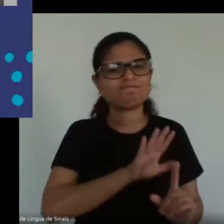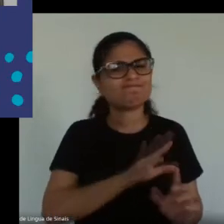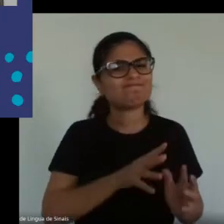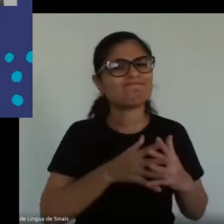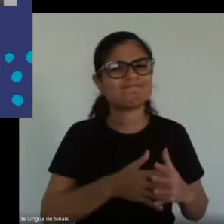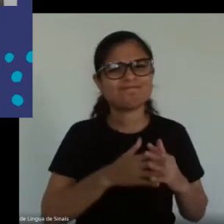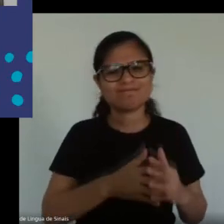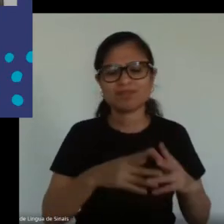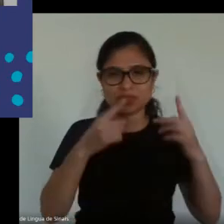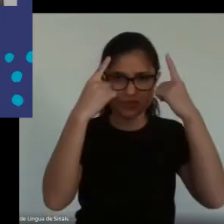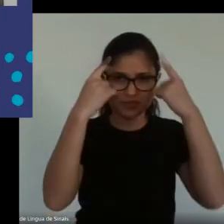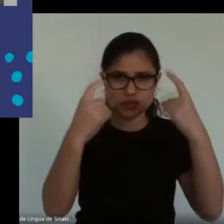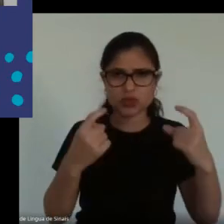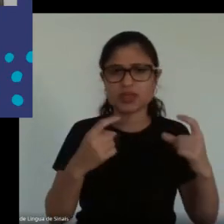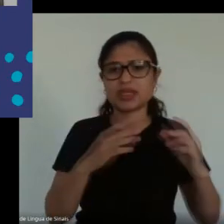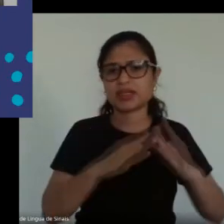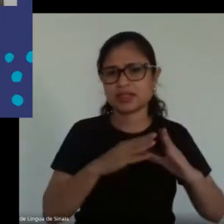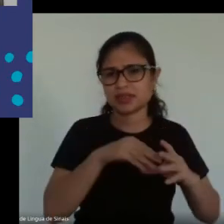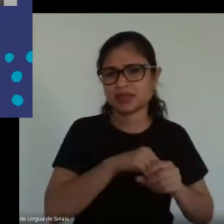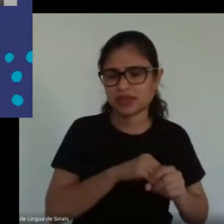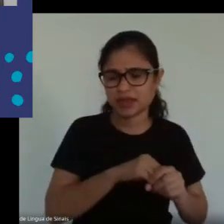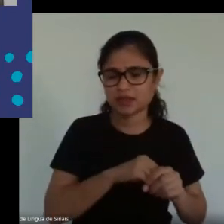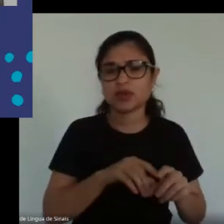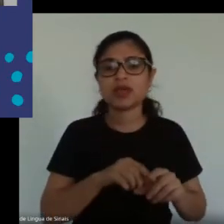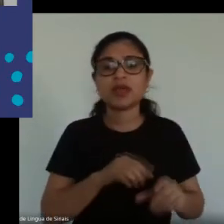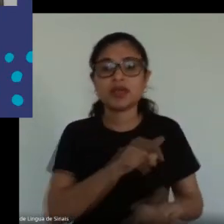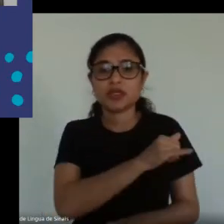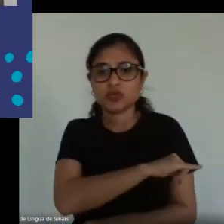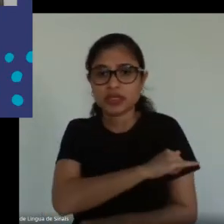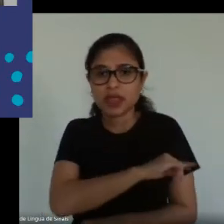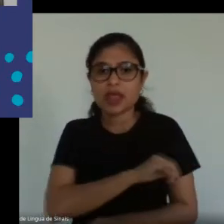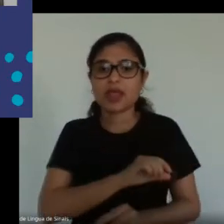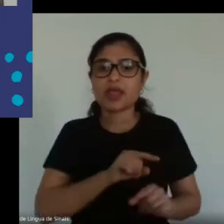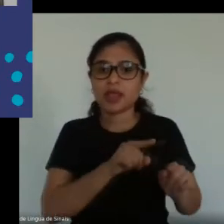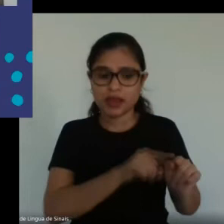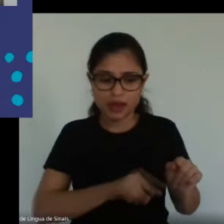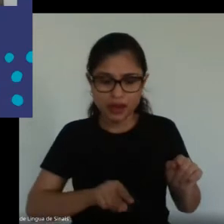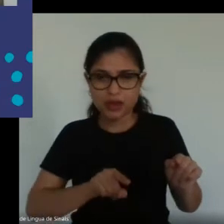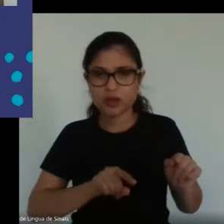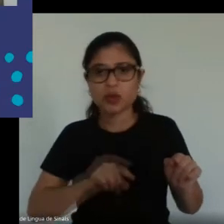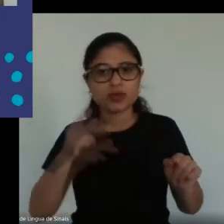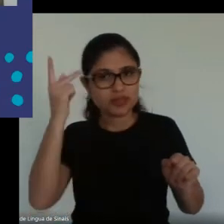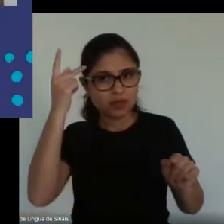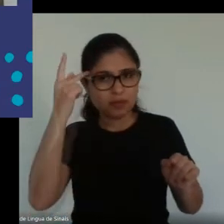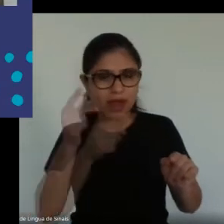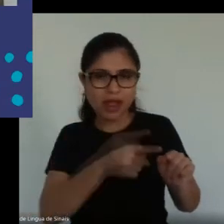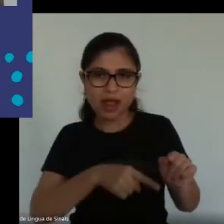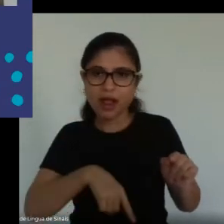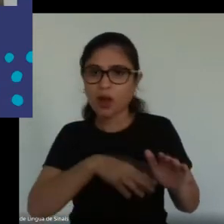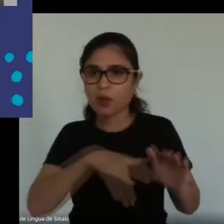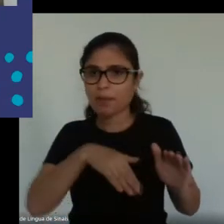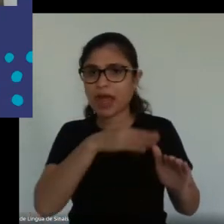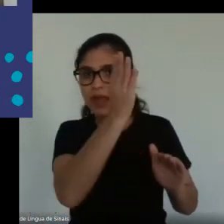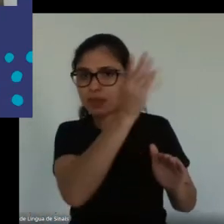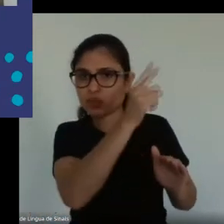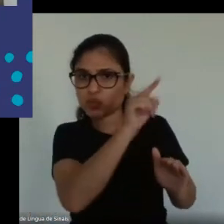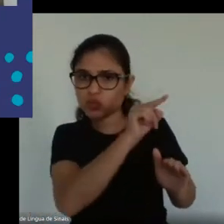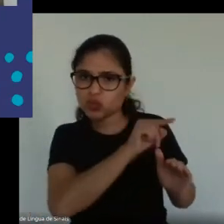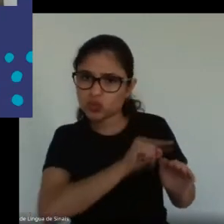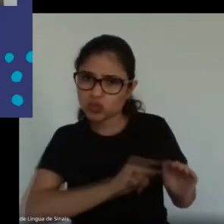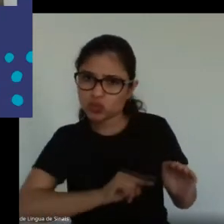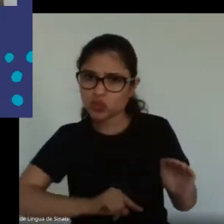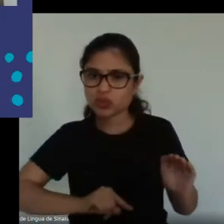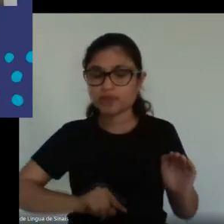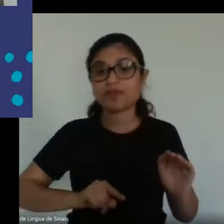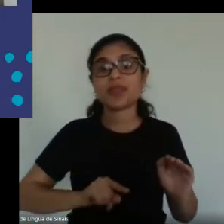muito, muito complicada a violência doméstica. Rio de Janeiro, São Paulo, aí depois você pega mais cidades mais para dentro. Aí você